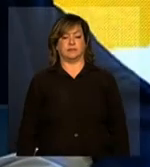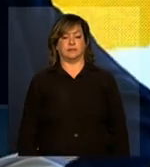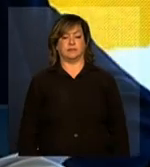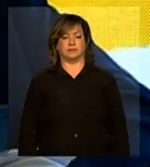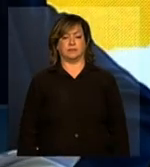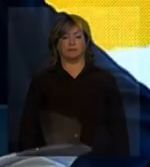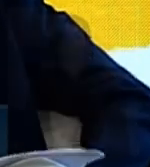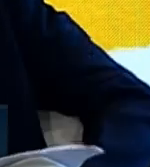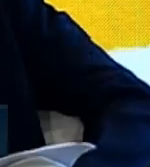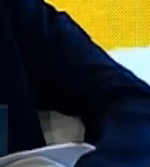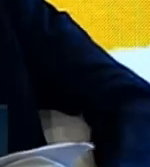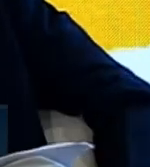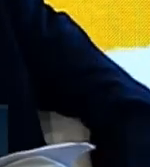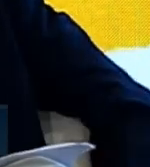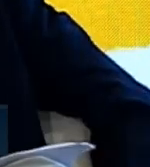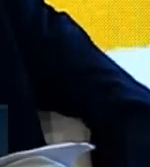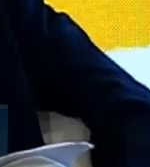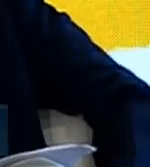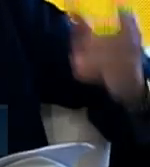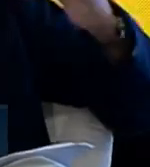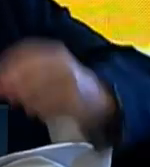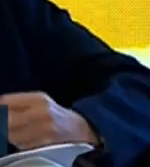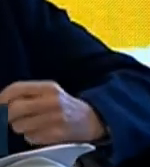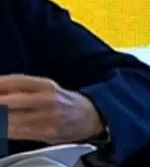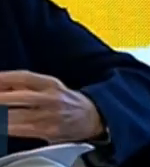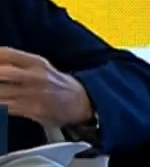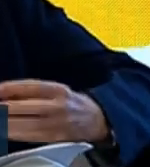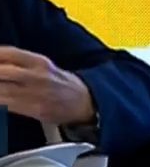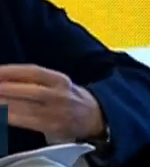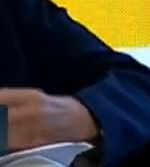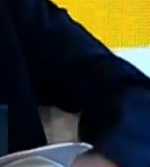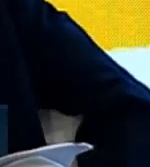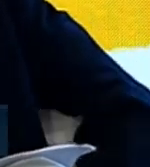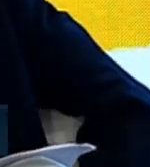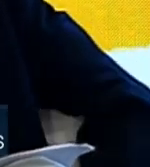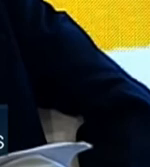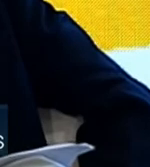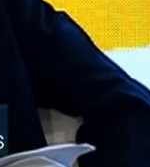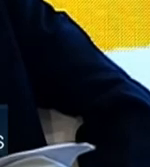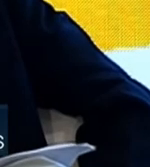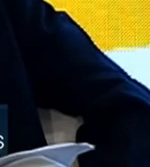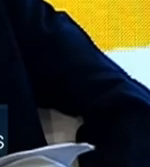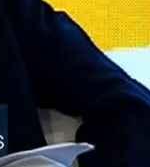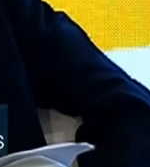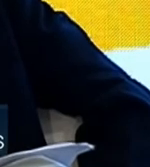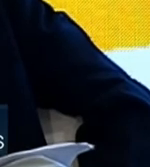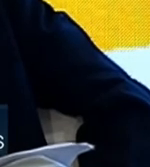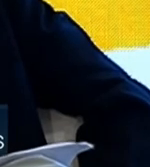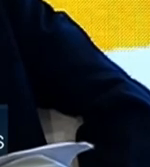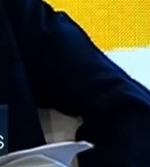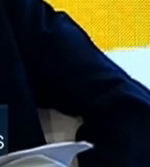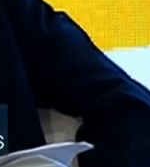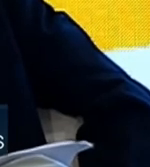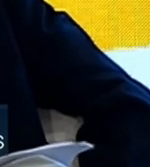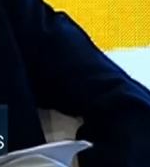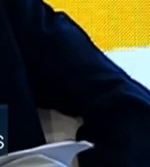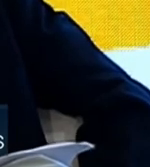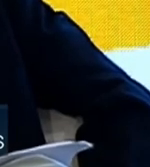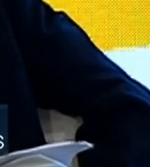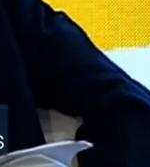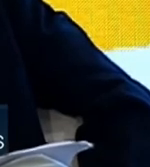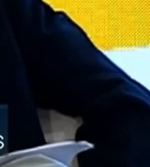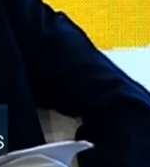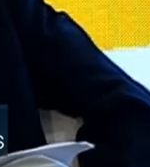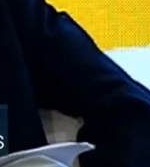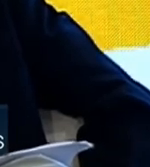coordenado pelo Ministério do Desenvolvimento Agrário, mas também as ideias bases do Fome Zero,